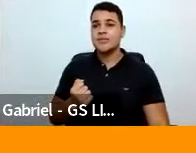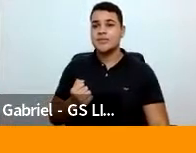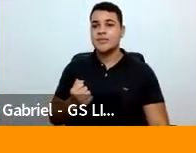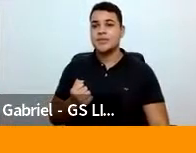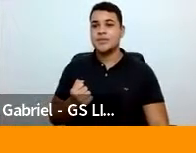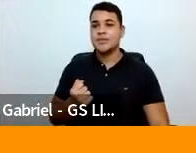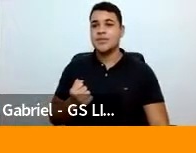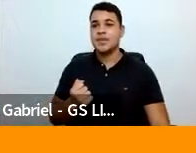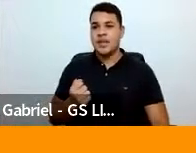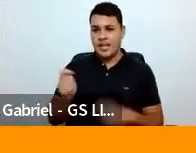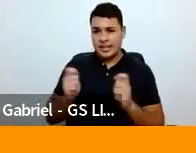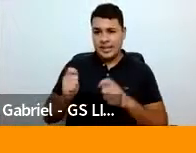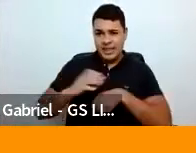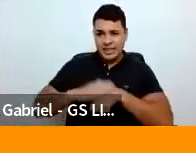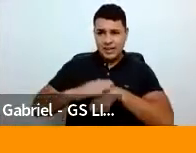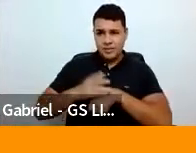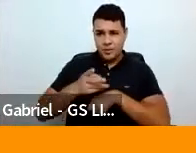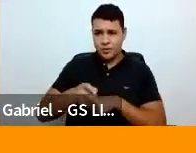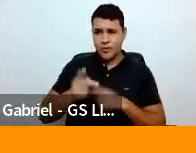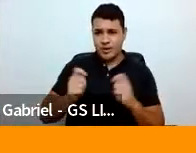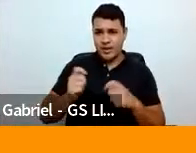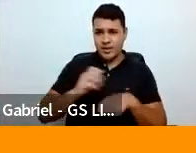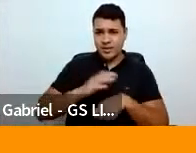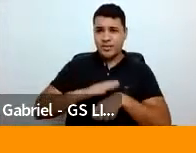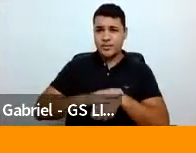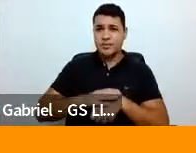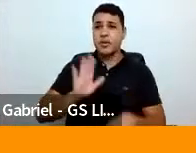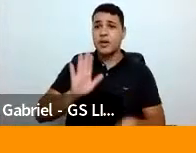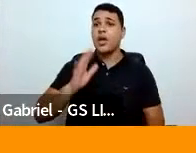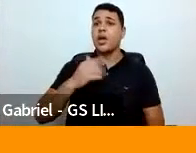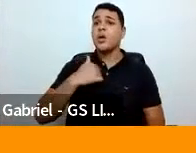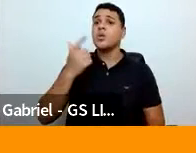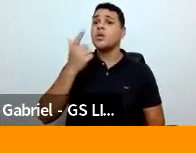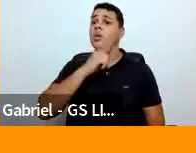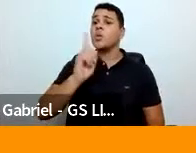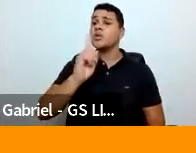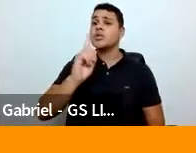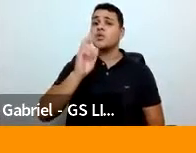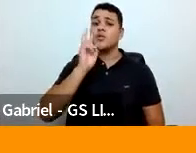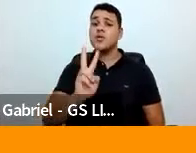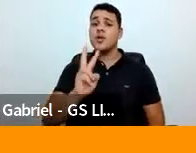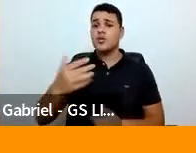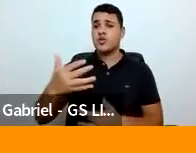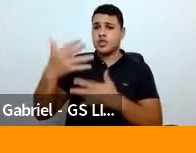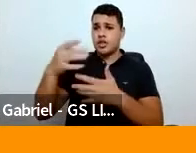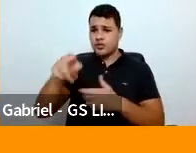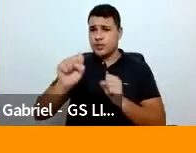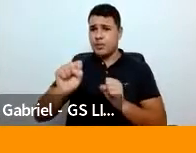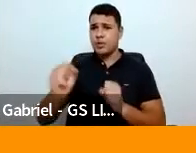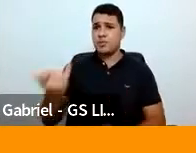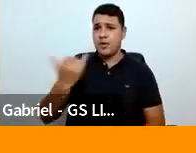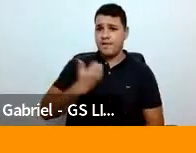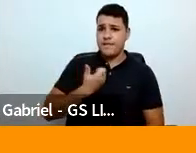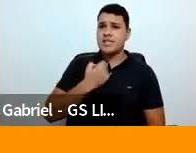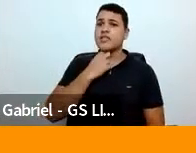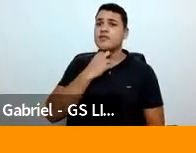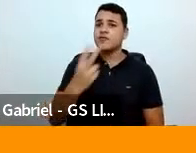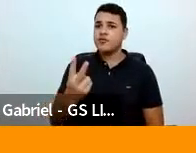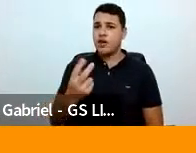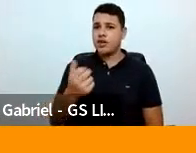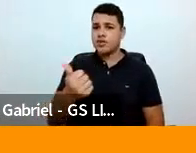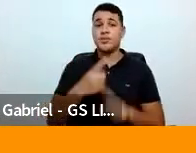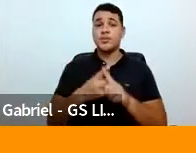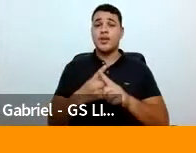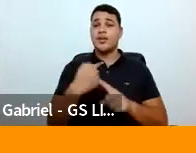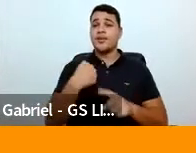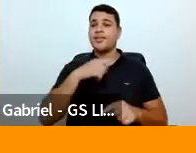Estou com tempo ainda, né? Tá, eu não estou conseguindo ver o chat. Quando você puder, se você puder falar, porque com a exibição